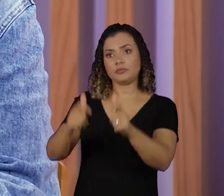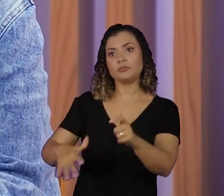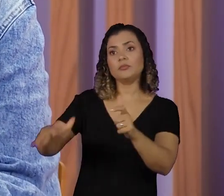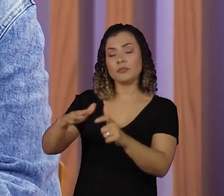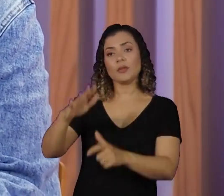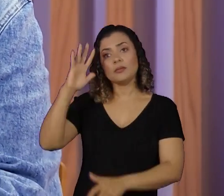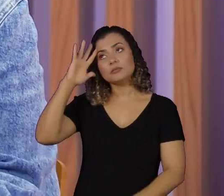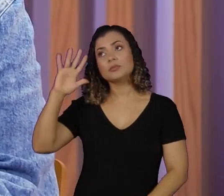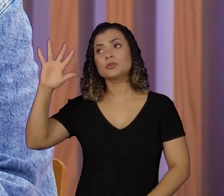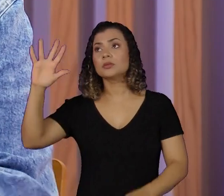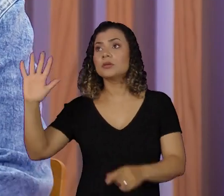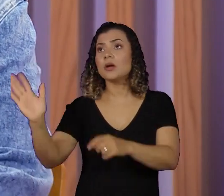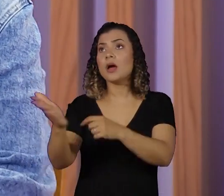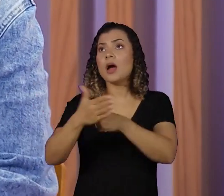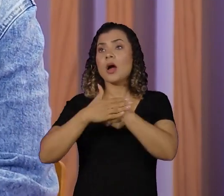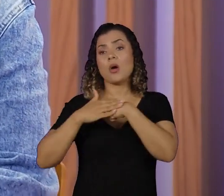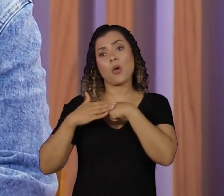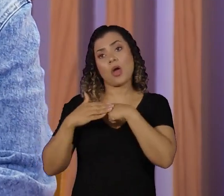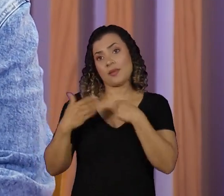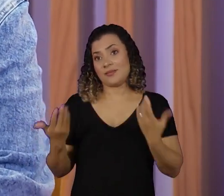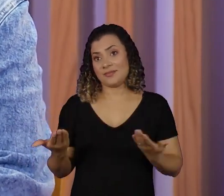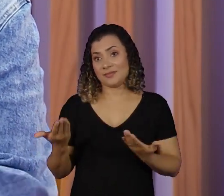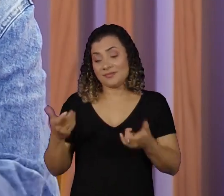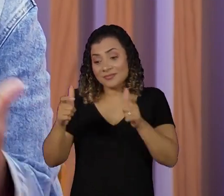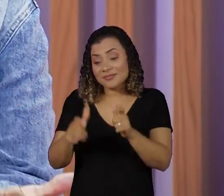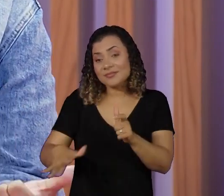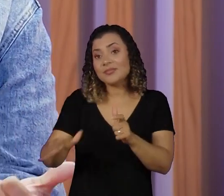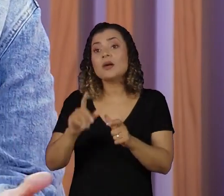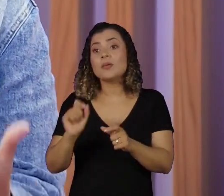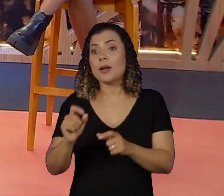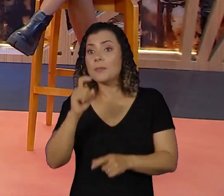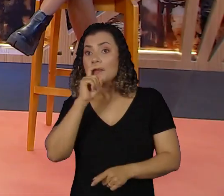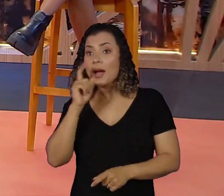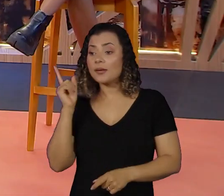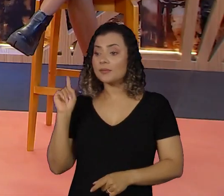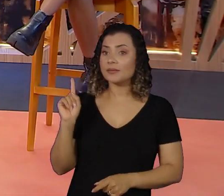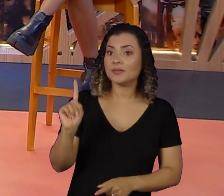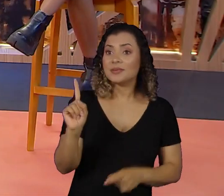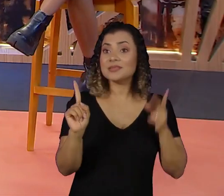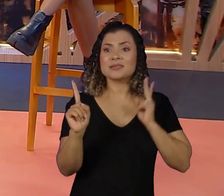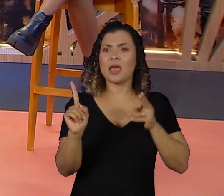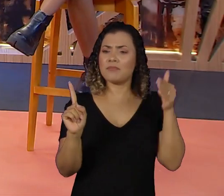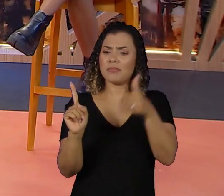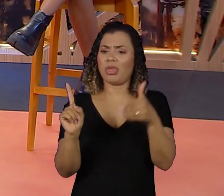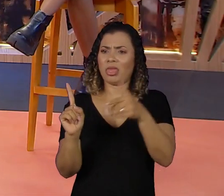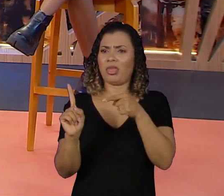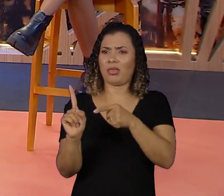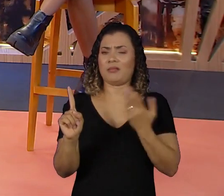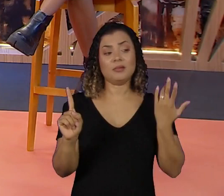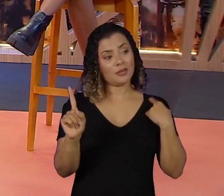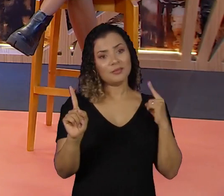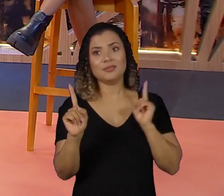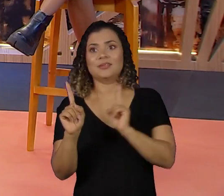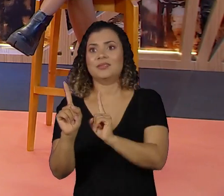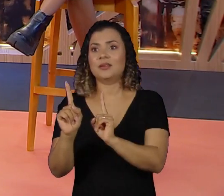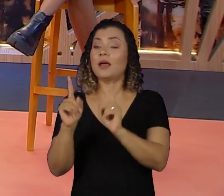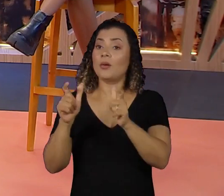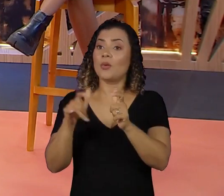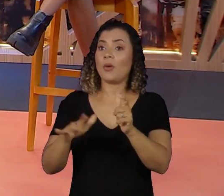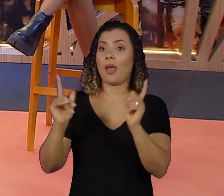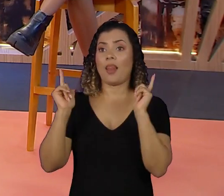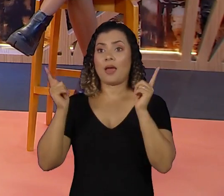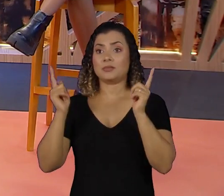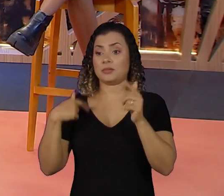nosso imaginário, é acolhedor, porque ele acolhe os nossos pais desde pequenos, são os espaços de entretenimento, de lazer que